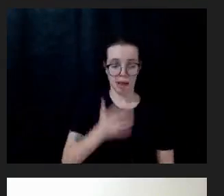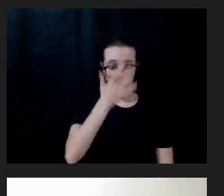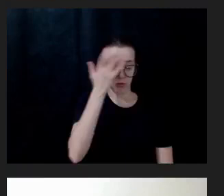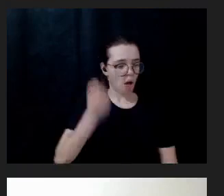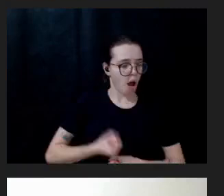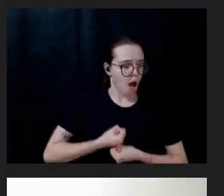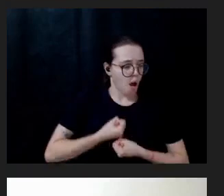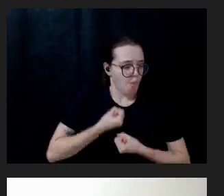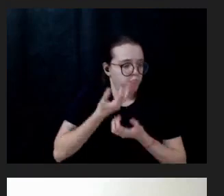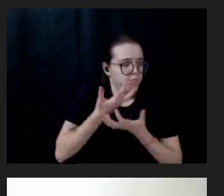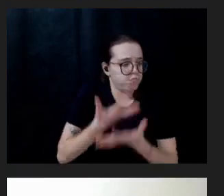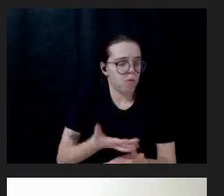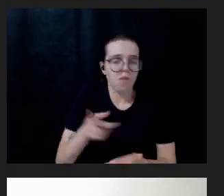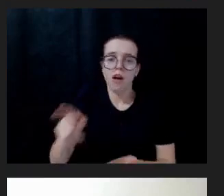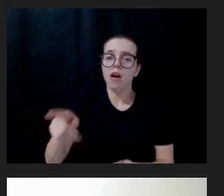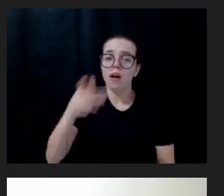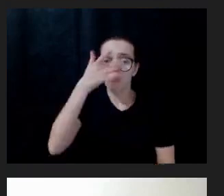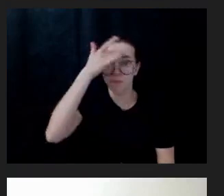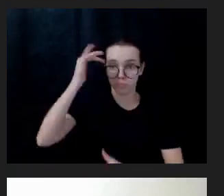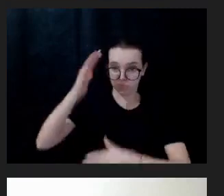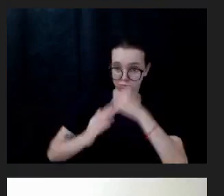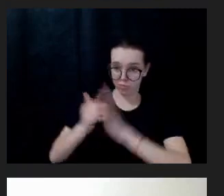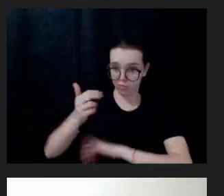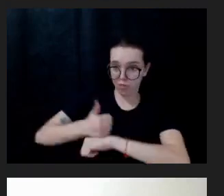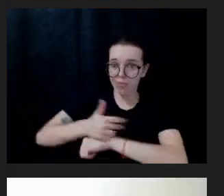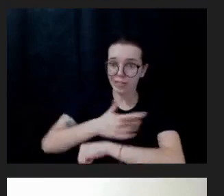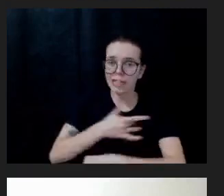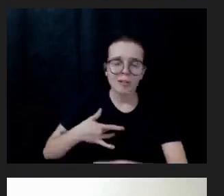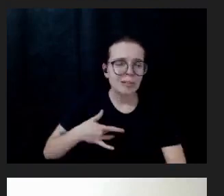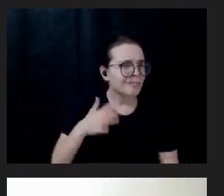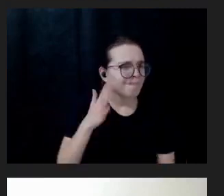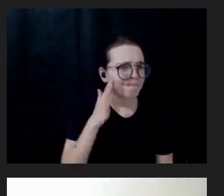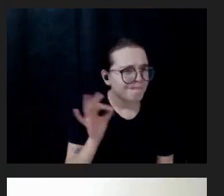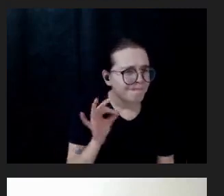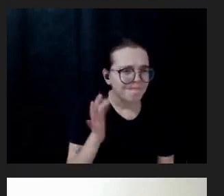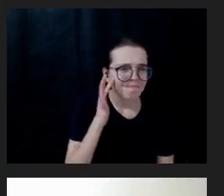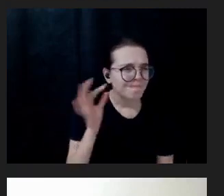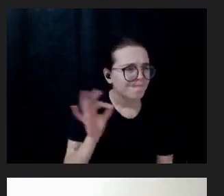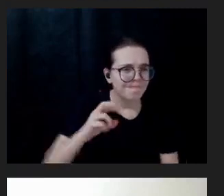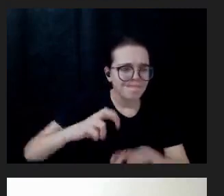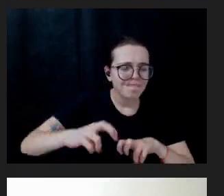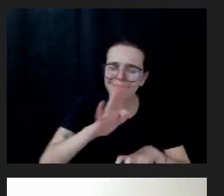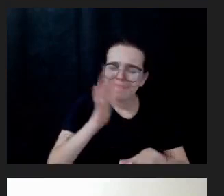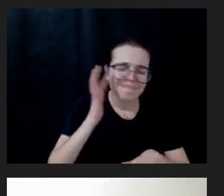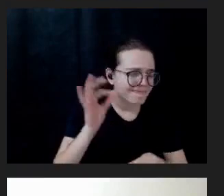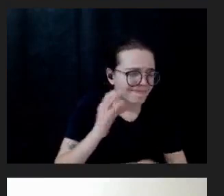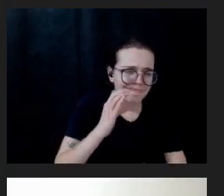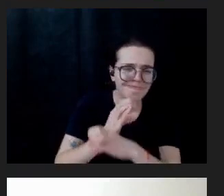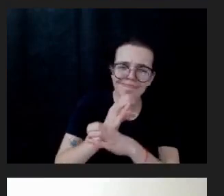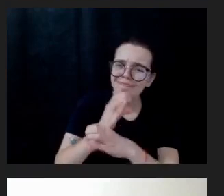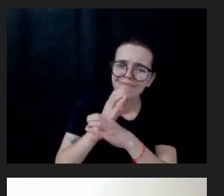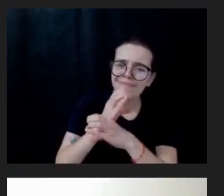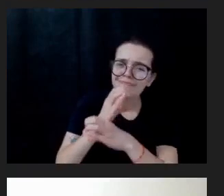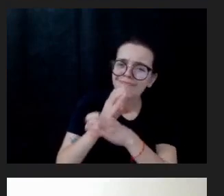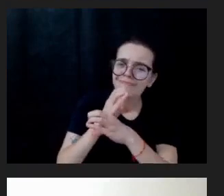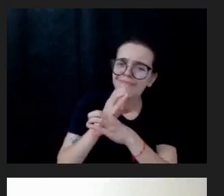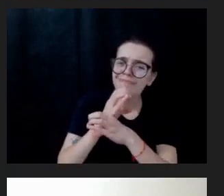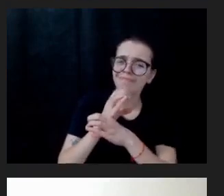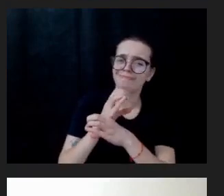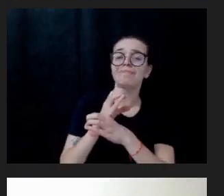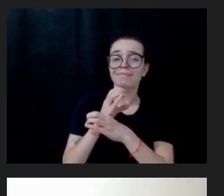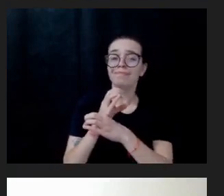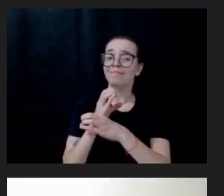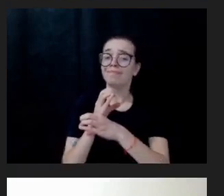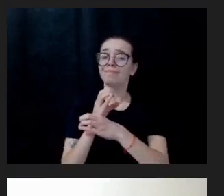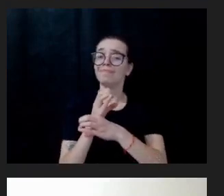e o profissional de saúde não conseguir entender o que está sendo, falado, ou seja, não